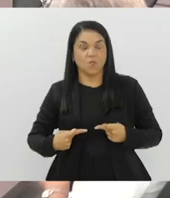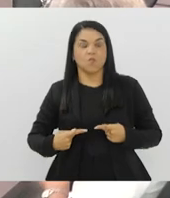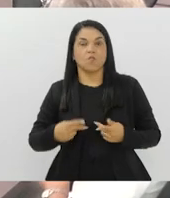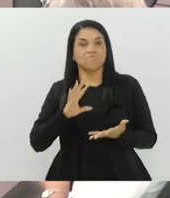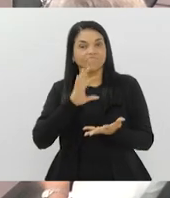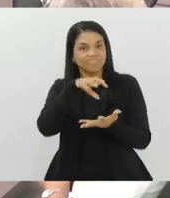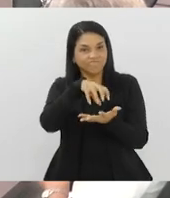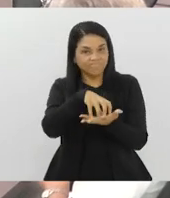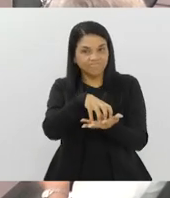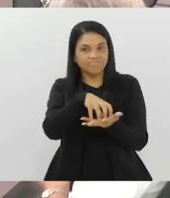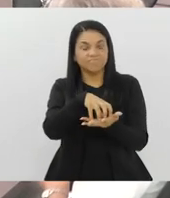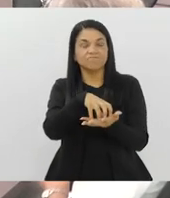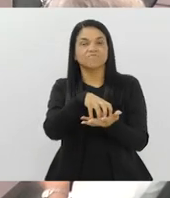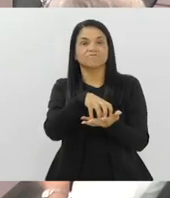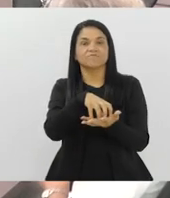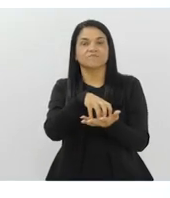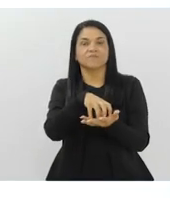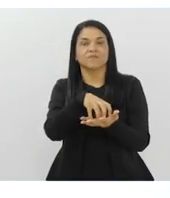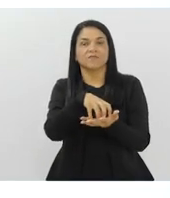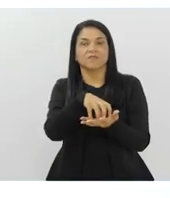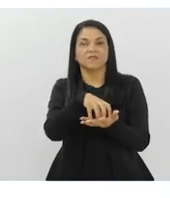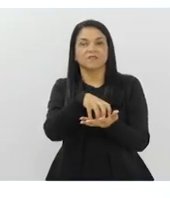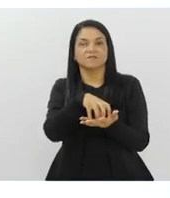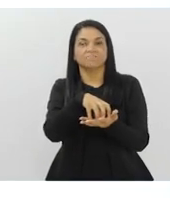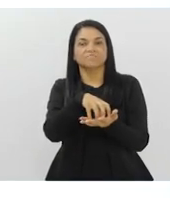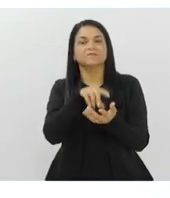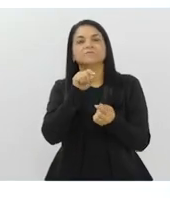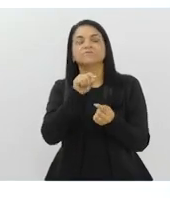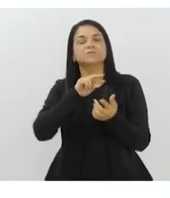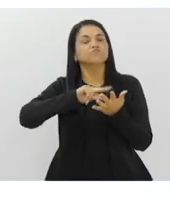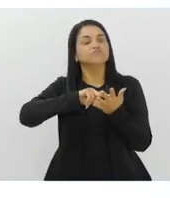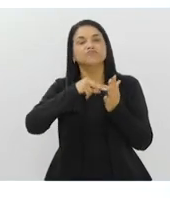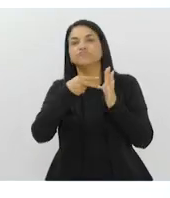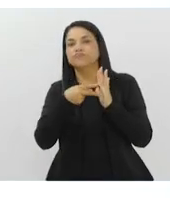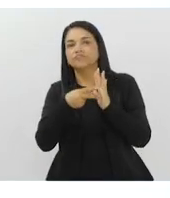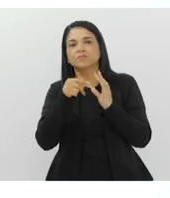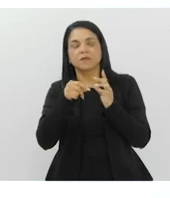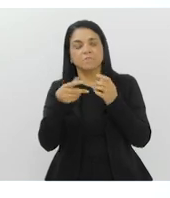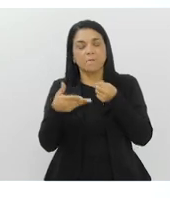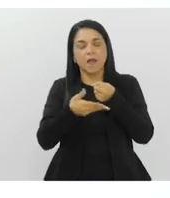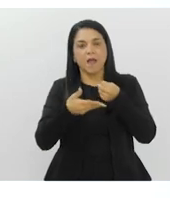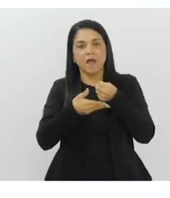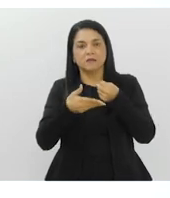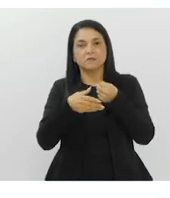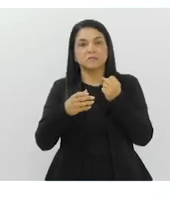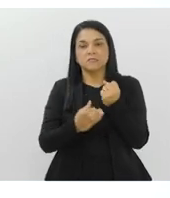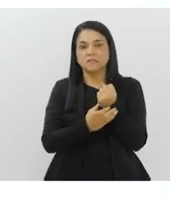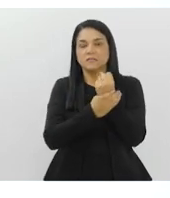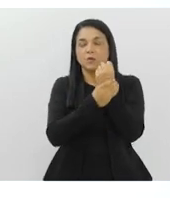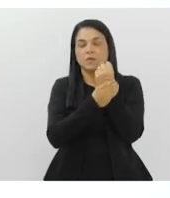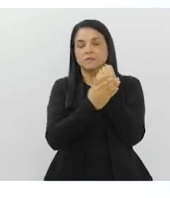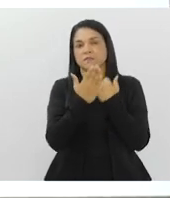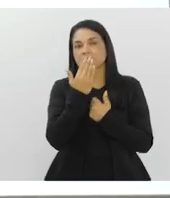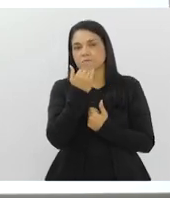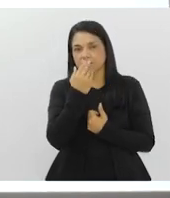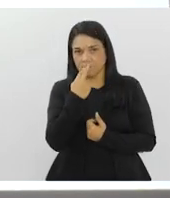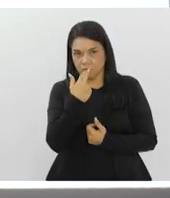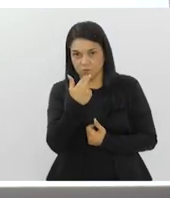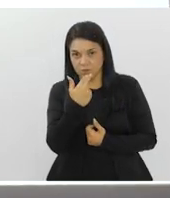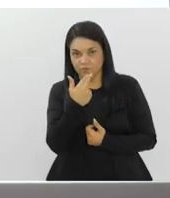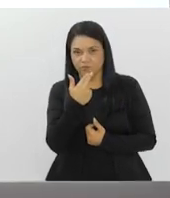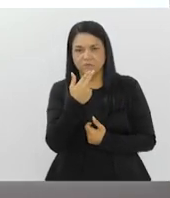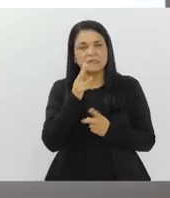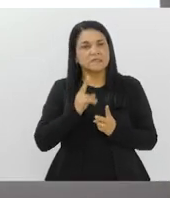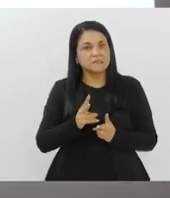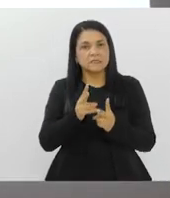de definir o banco de leite humano, eu queria definir com vocês de uma forma bem básica. Segurança alimentar e nutricional, a gente ouve isso o tempo